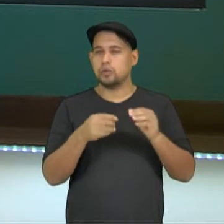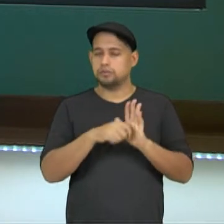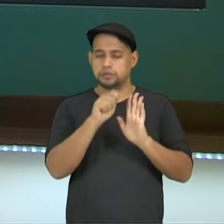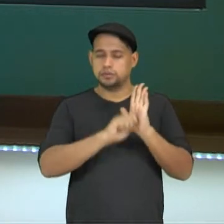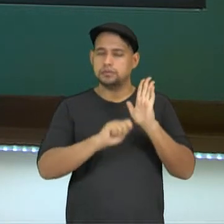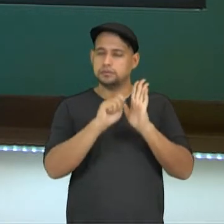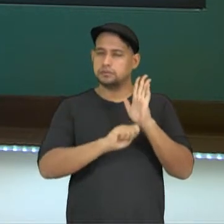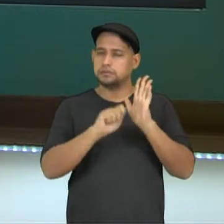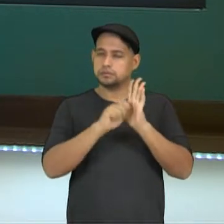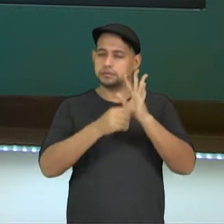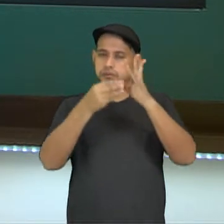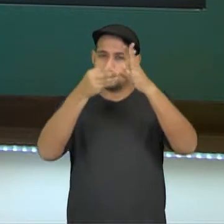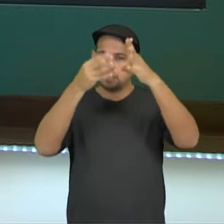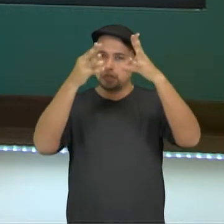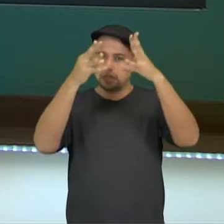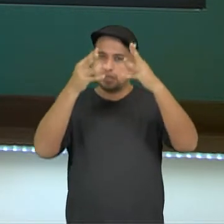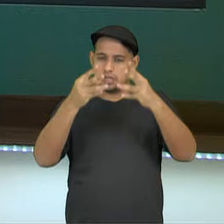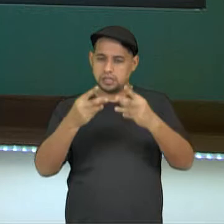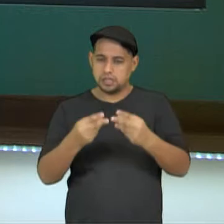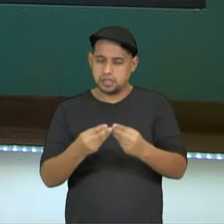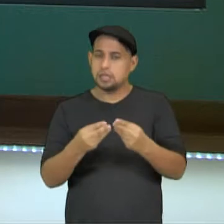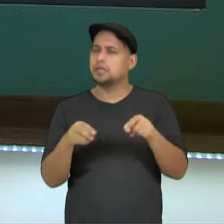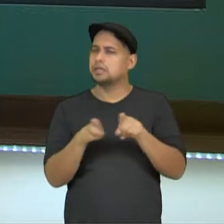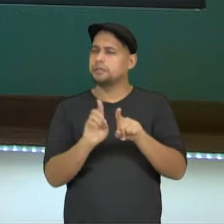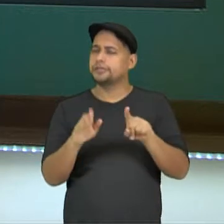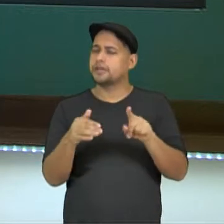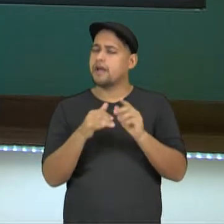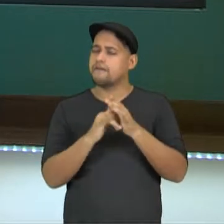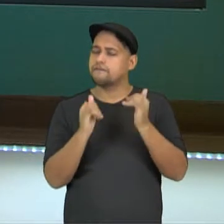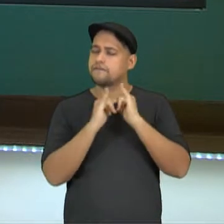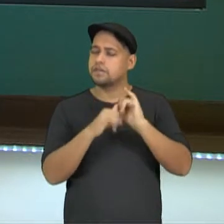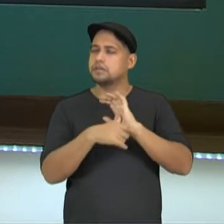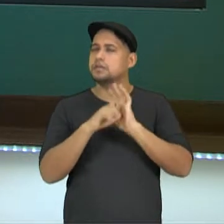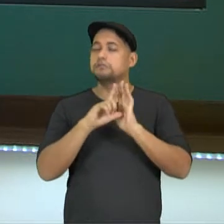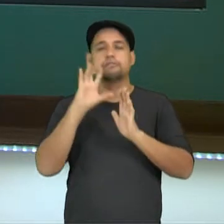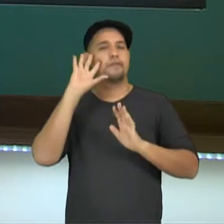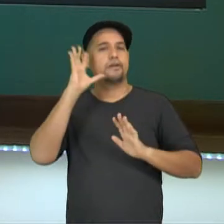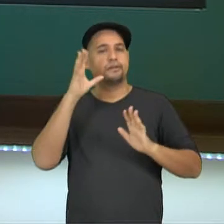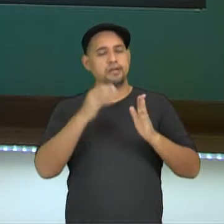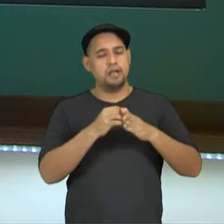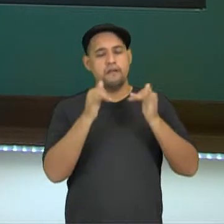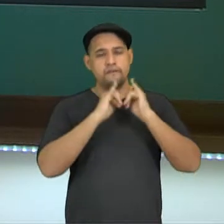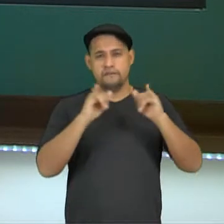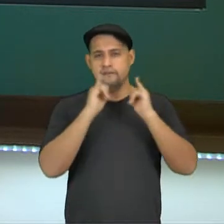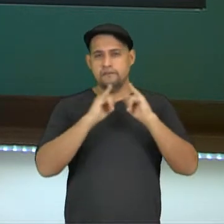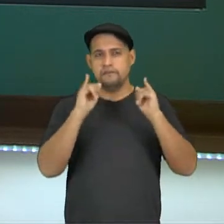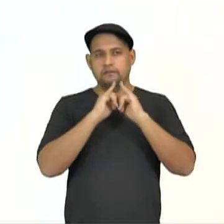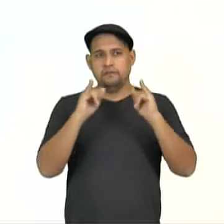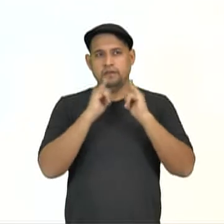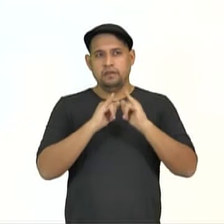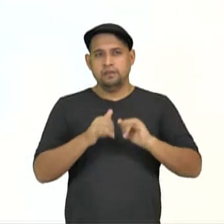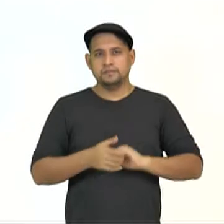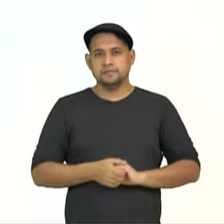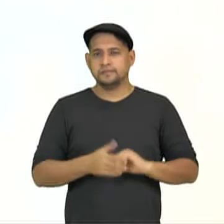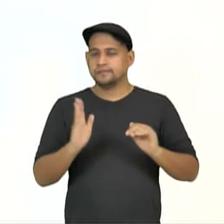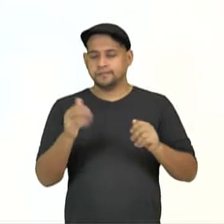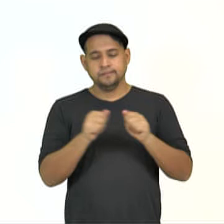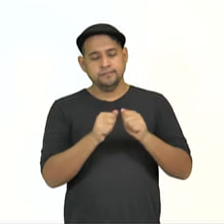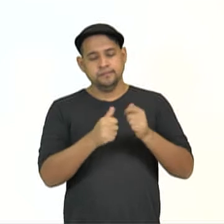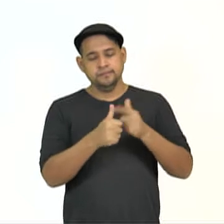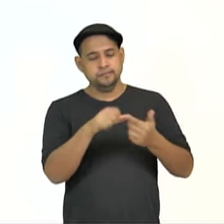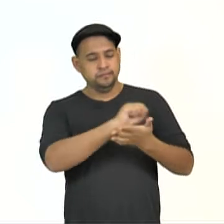texto que complementa e também já traz um adiantamento sobre o assunto da notícia. Vamos à